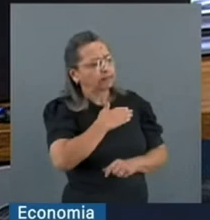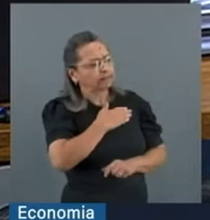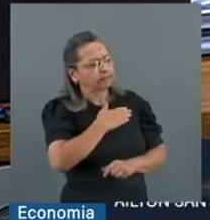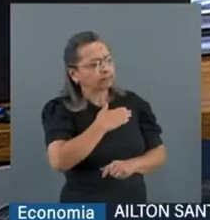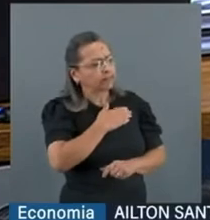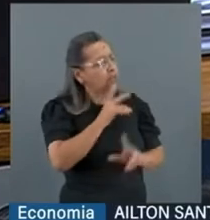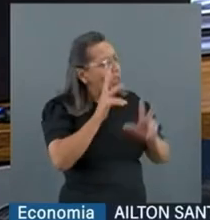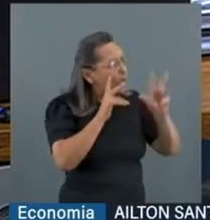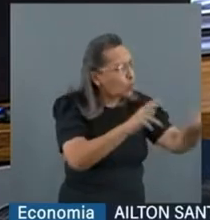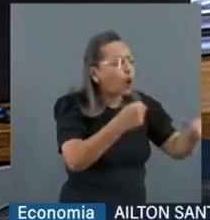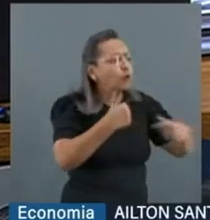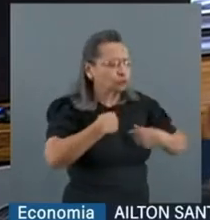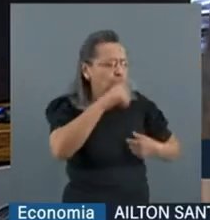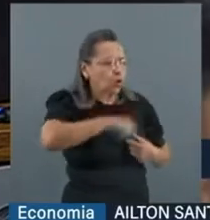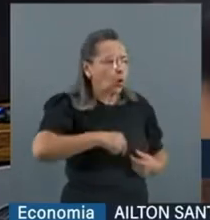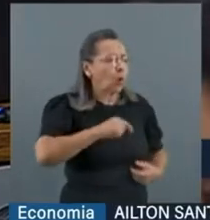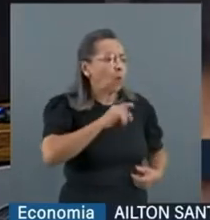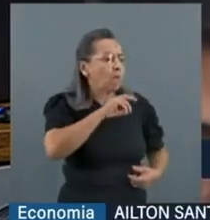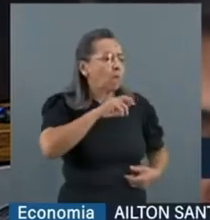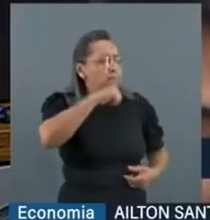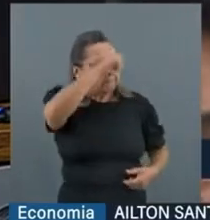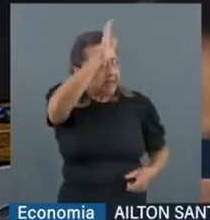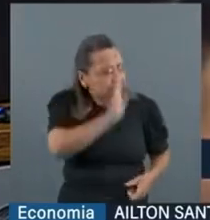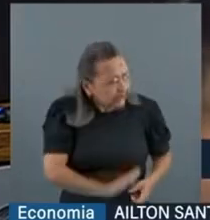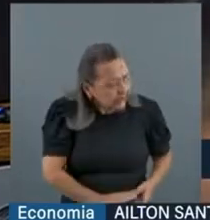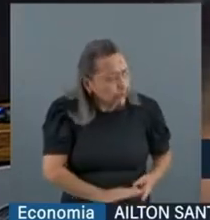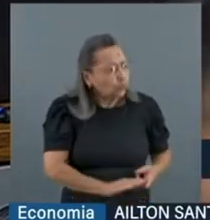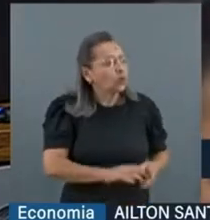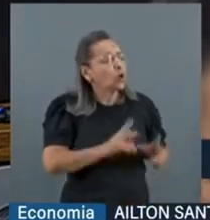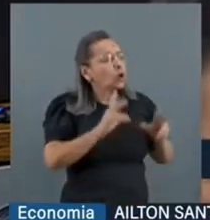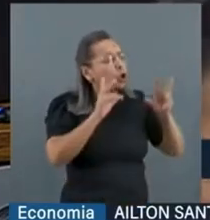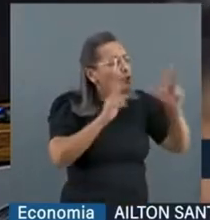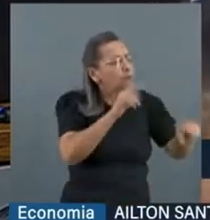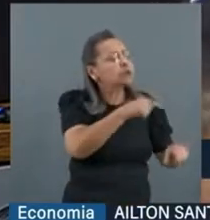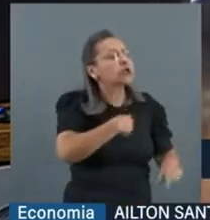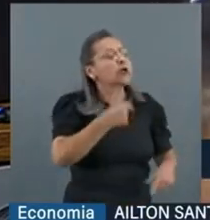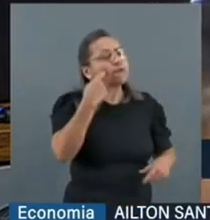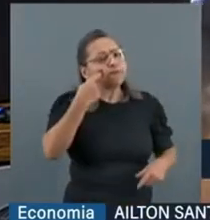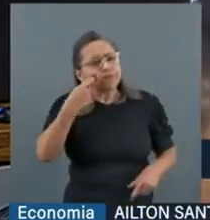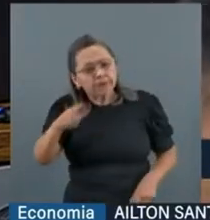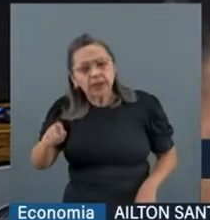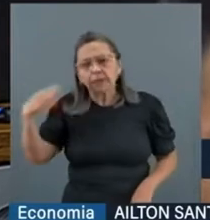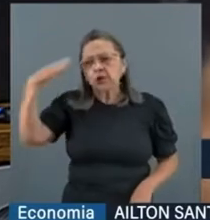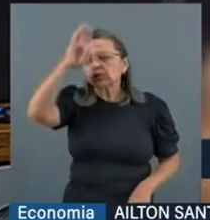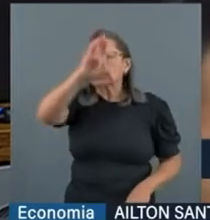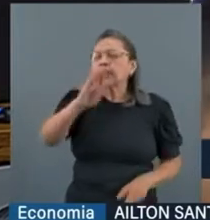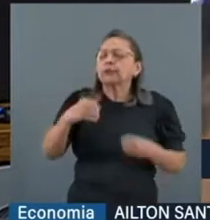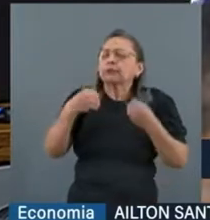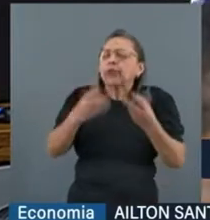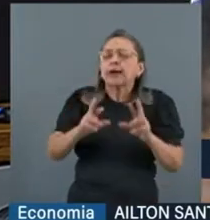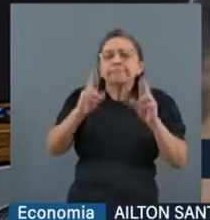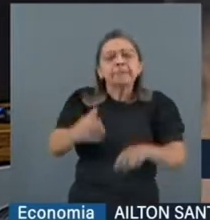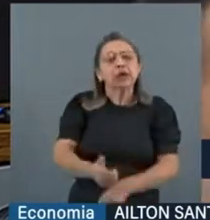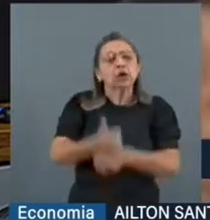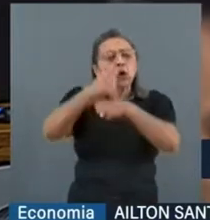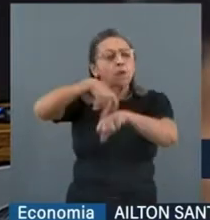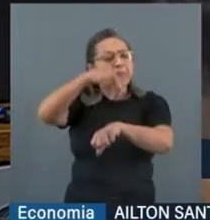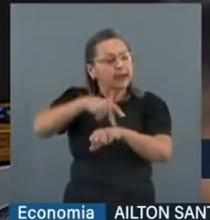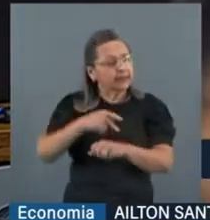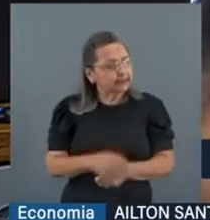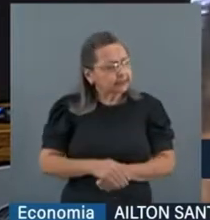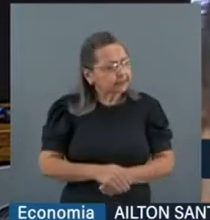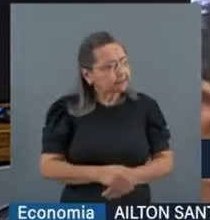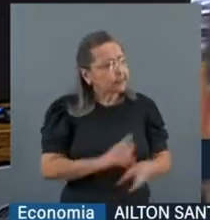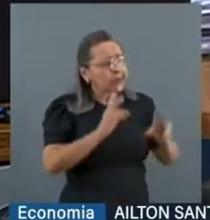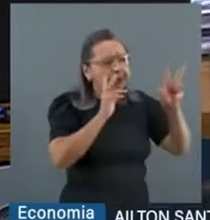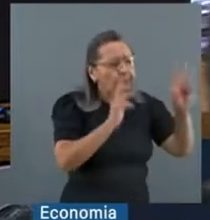sou um patriota como o senhor eu vi no bolsonaro uma esperança para o nosso país e como o